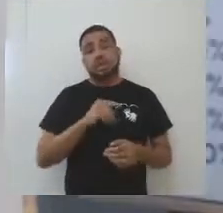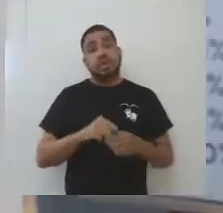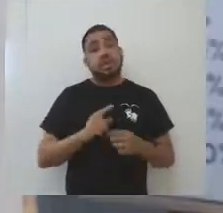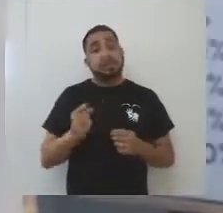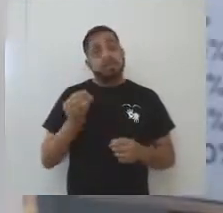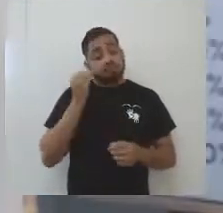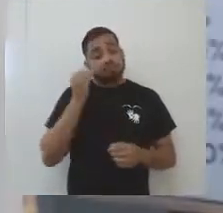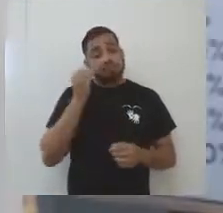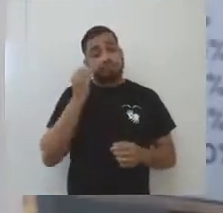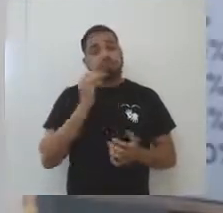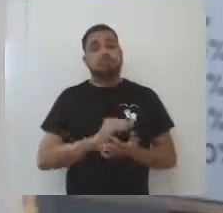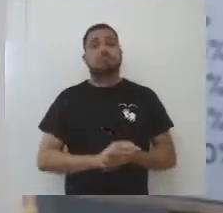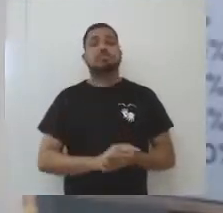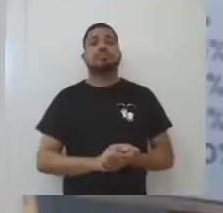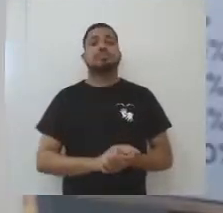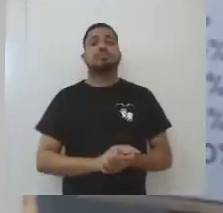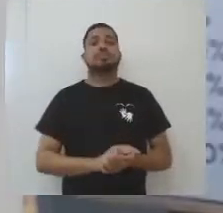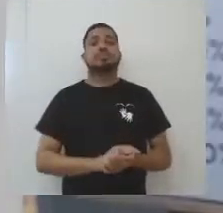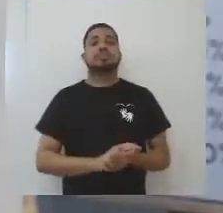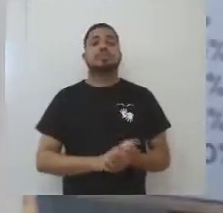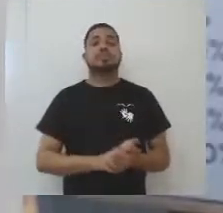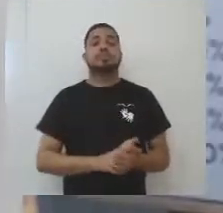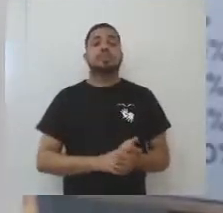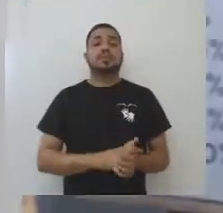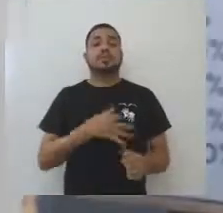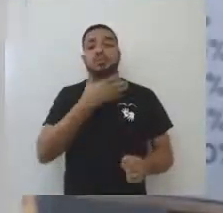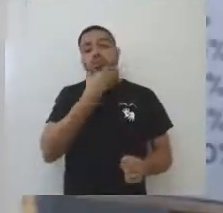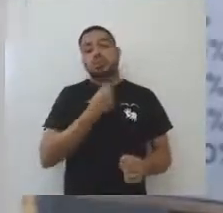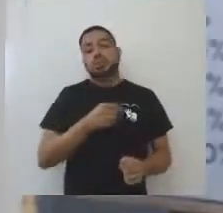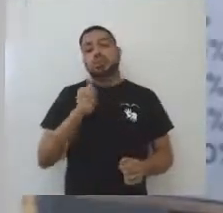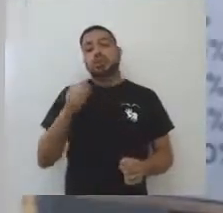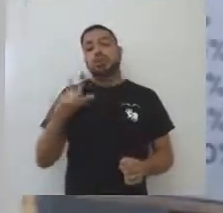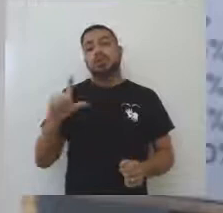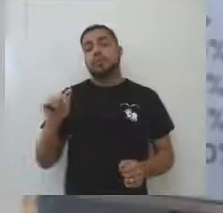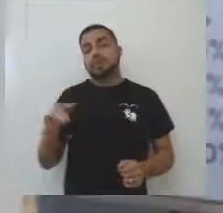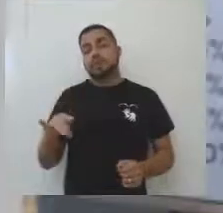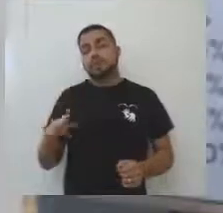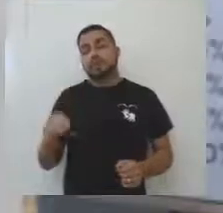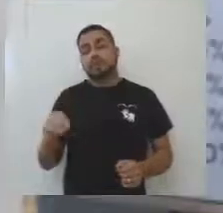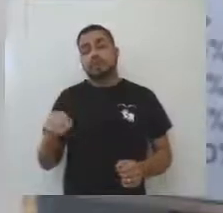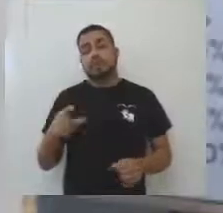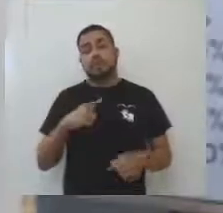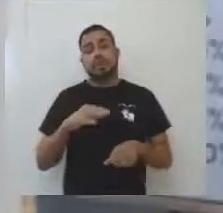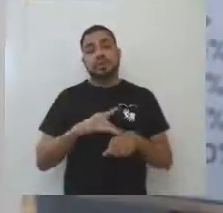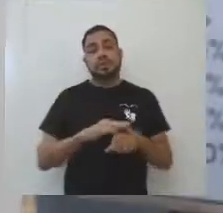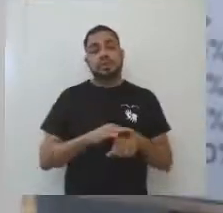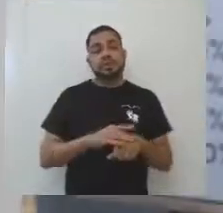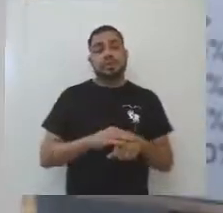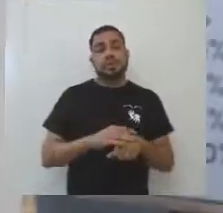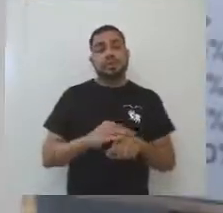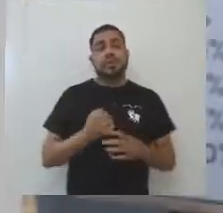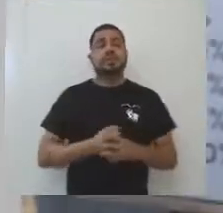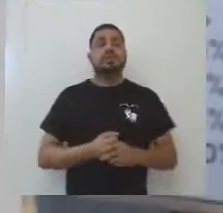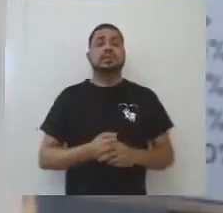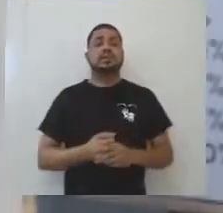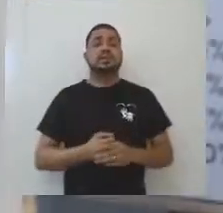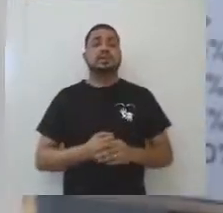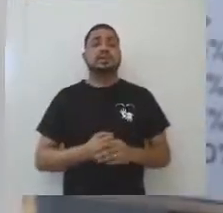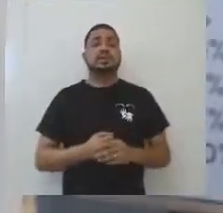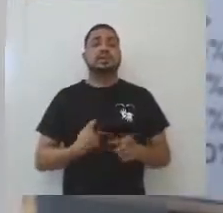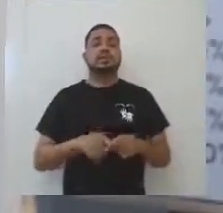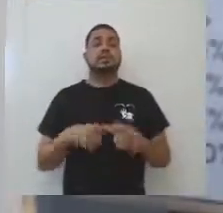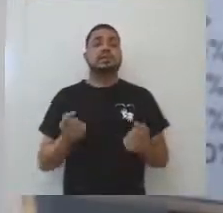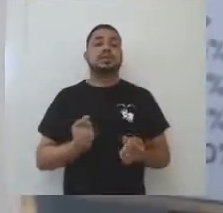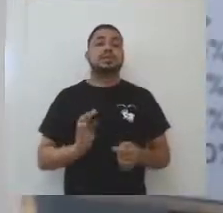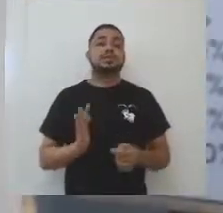ser albino. O cara que é albino, ou seja, o cara que tem a doença, ele é recessivo.